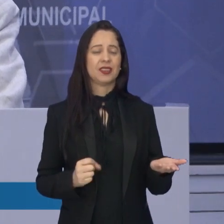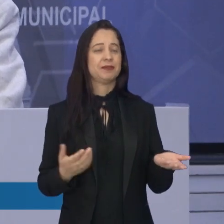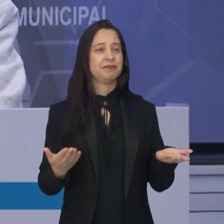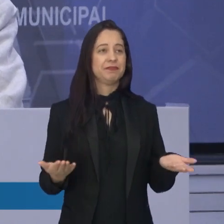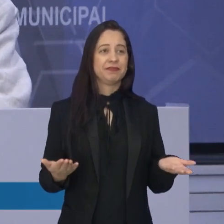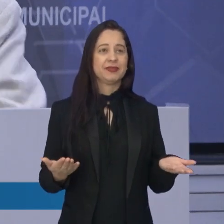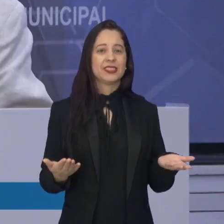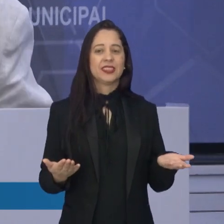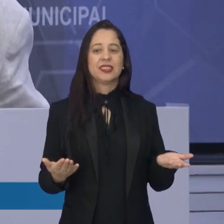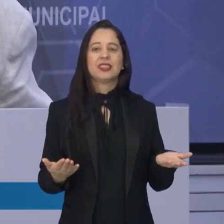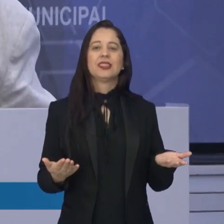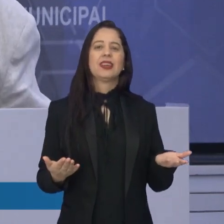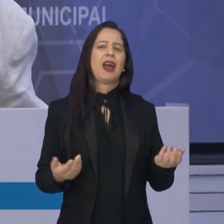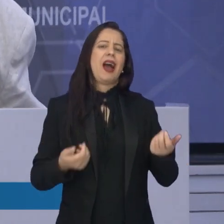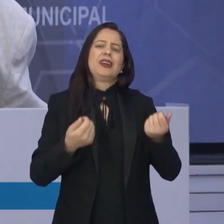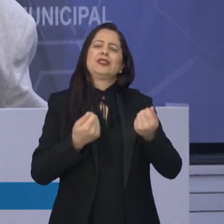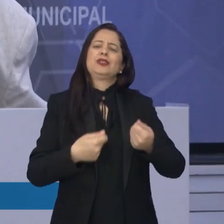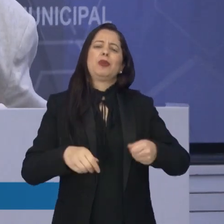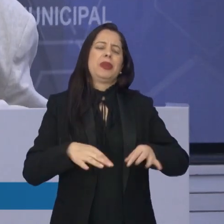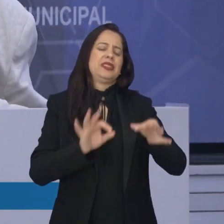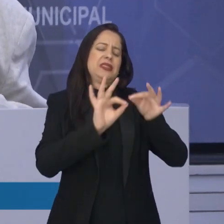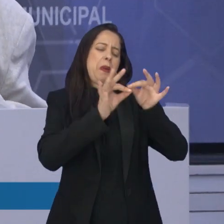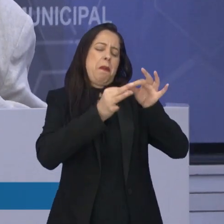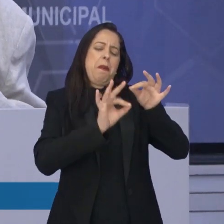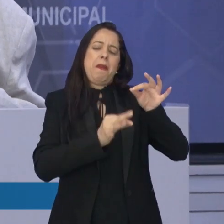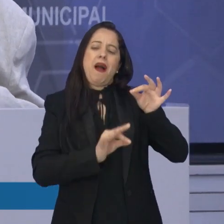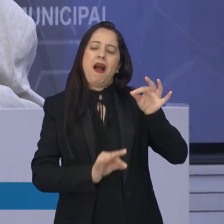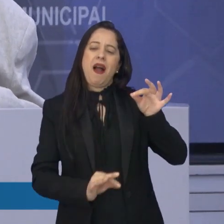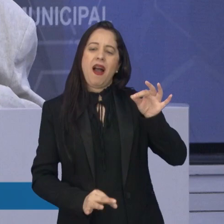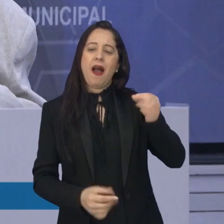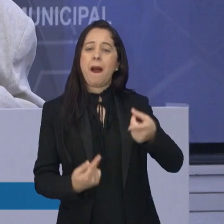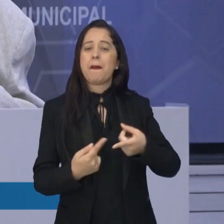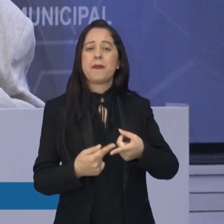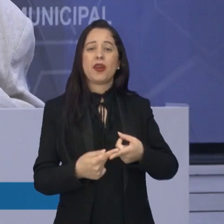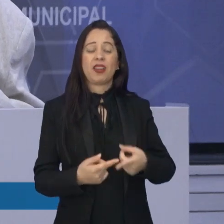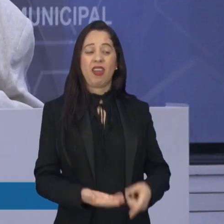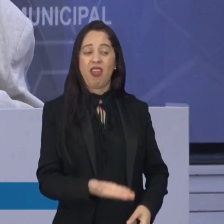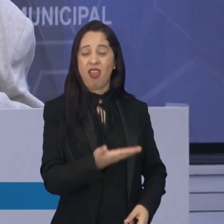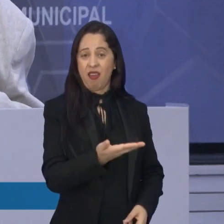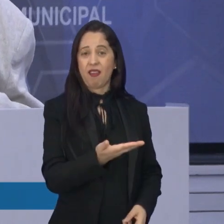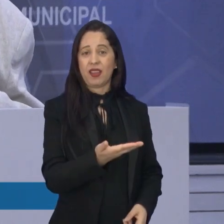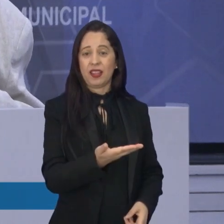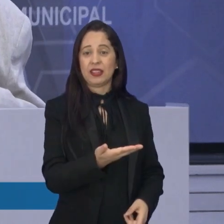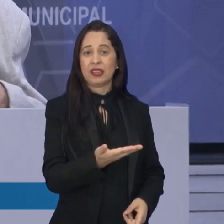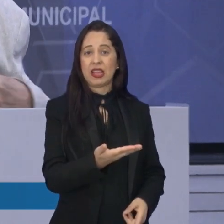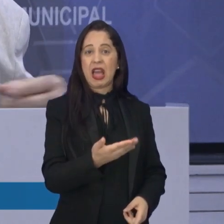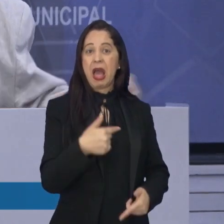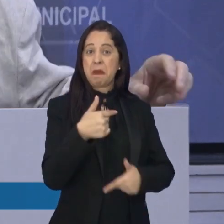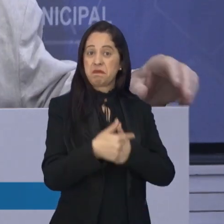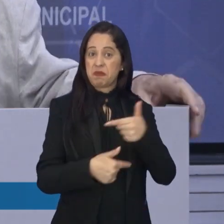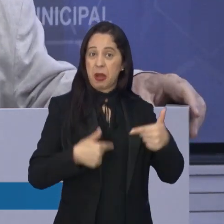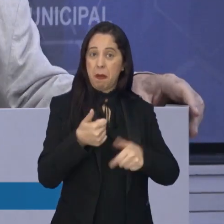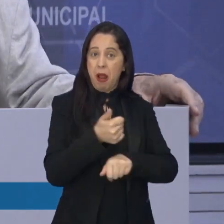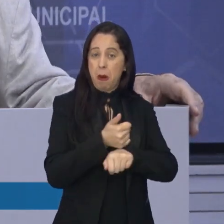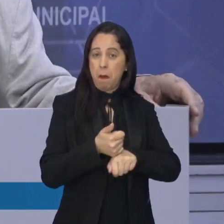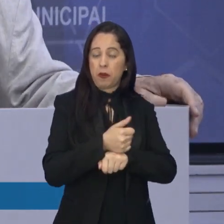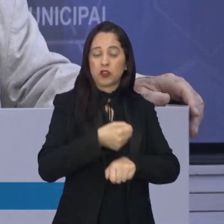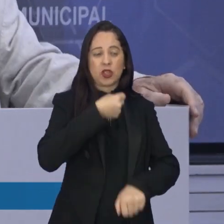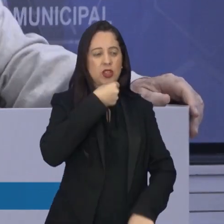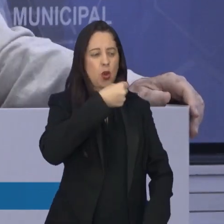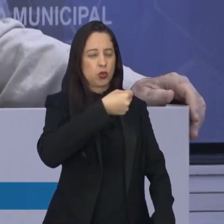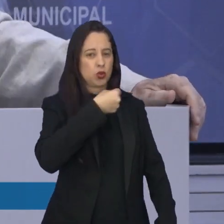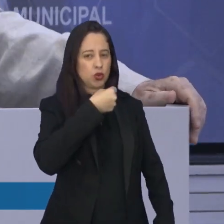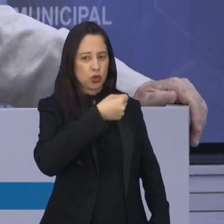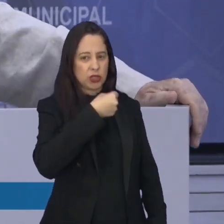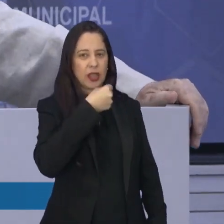praticamente dispensa apresentação, pois a sua atuação como jornalista, como integrante